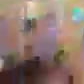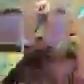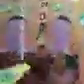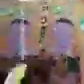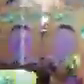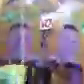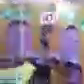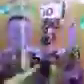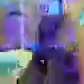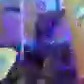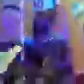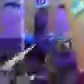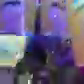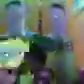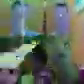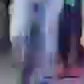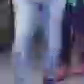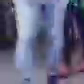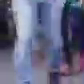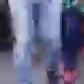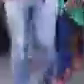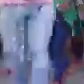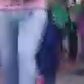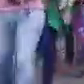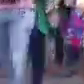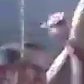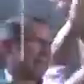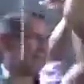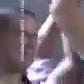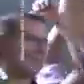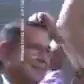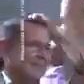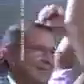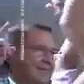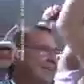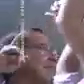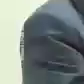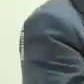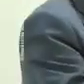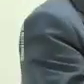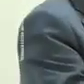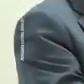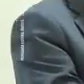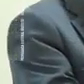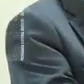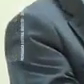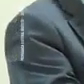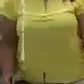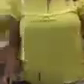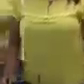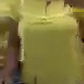povo já escolheu e a mudança vai acontecer. Antônio Denário será o novo governador de Roraima. Dia